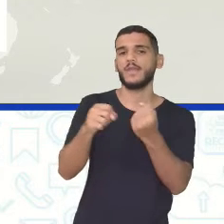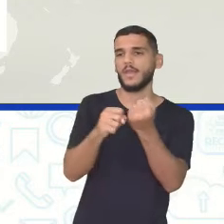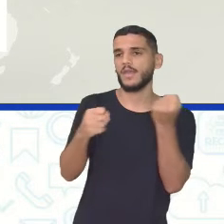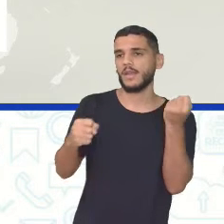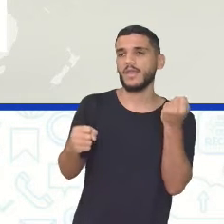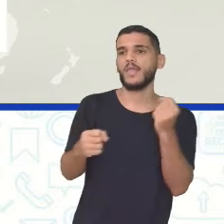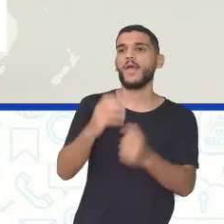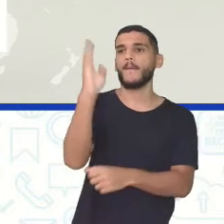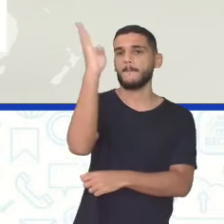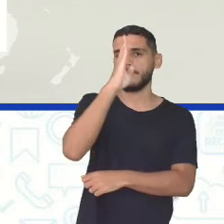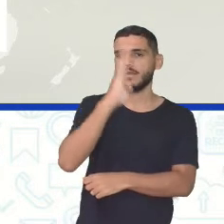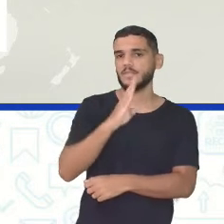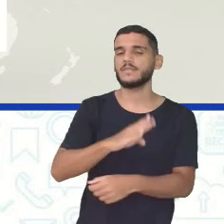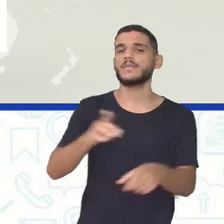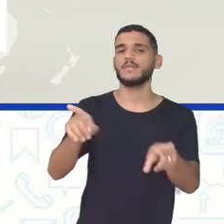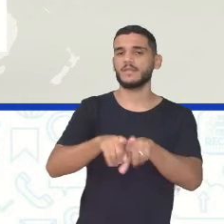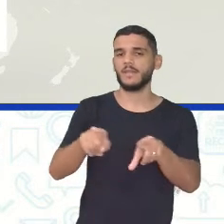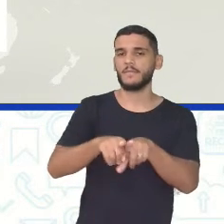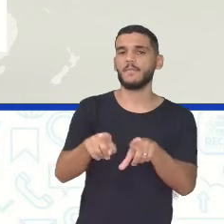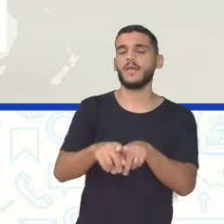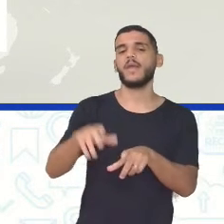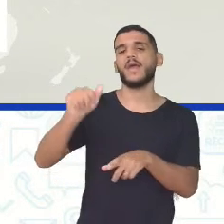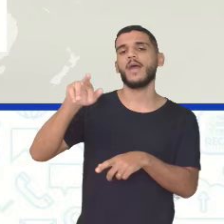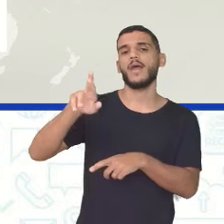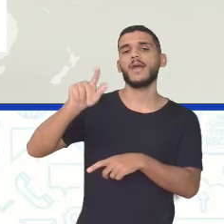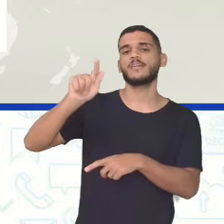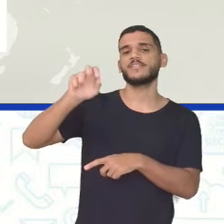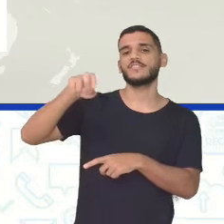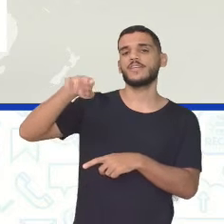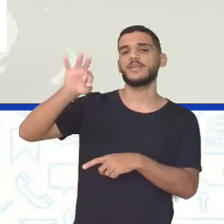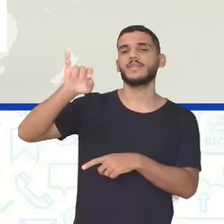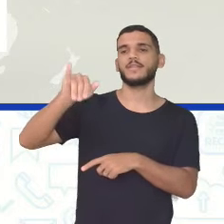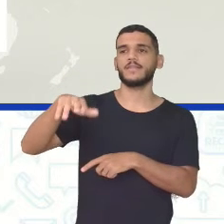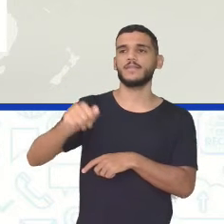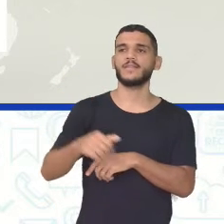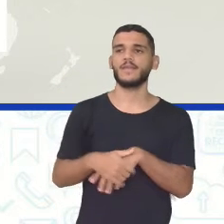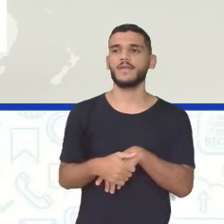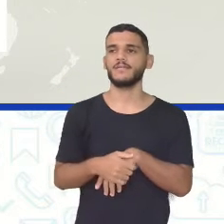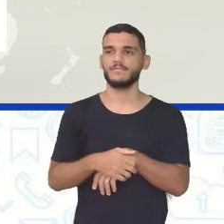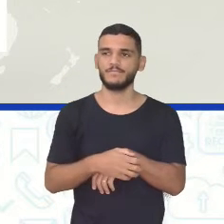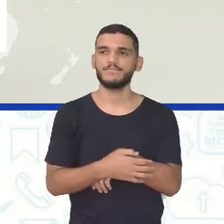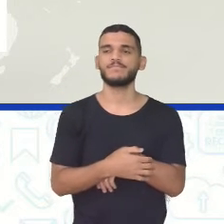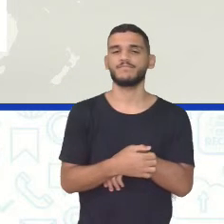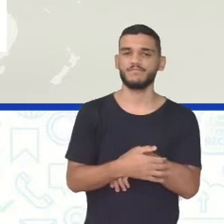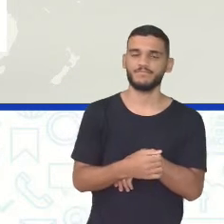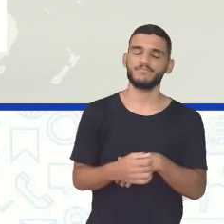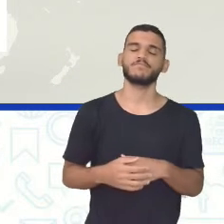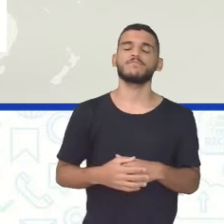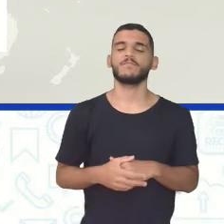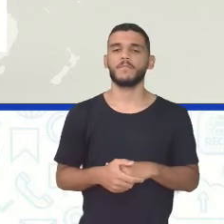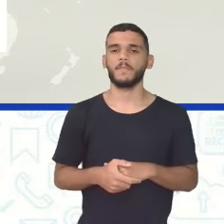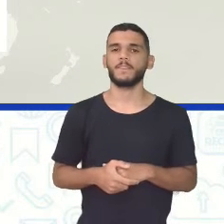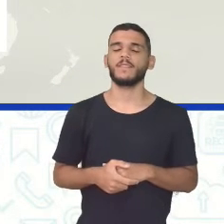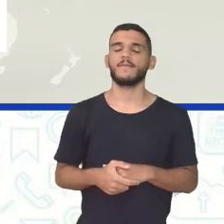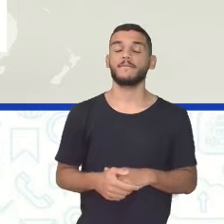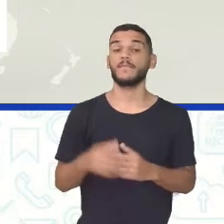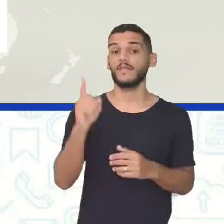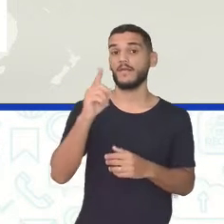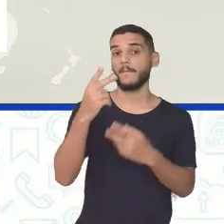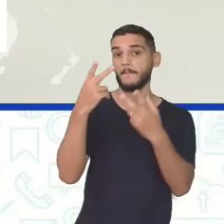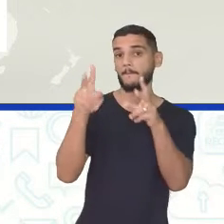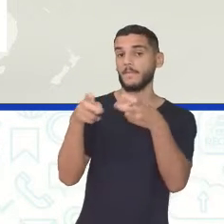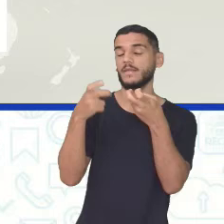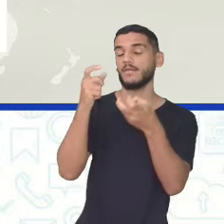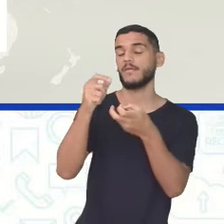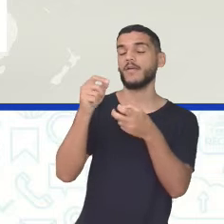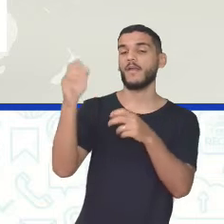e a Argentina aí dos Los Hermanos Argentinos, né? Continental, exatamente. Você vê que o Brasil